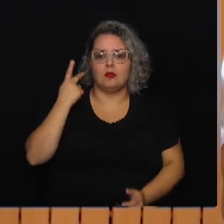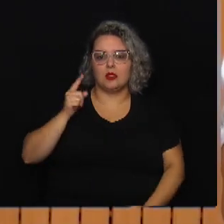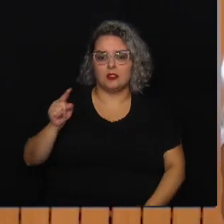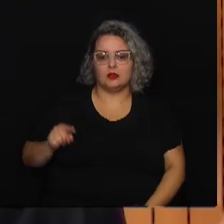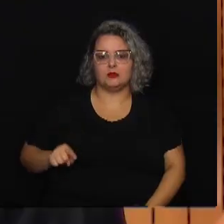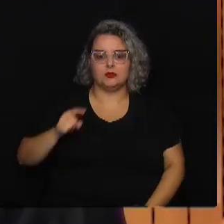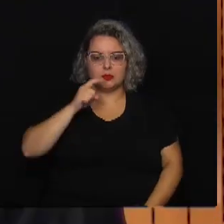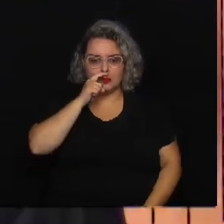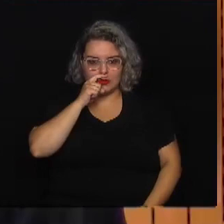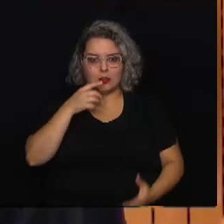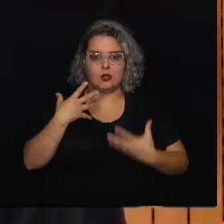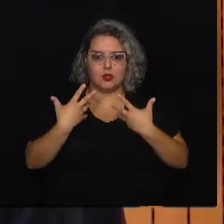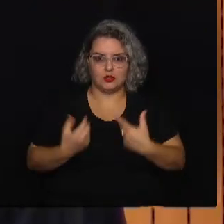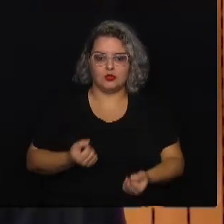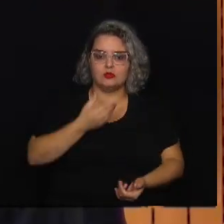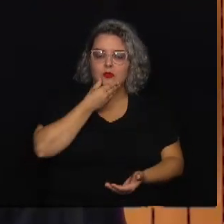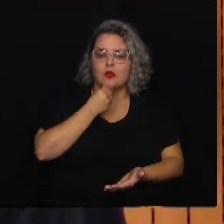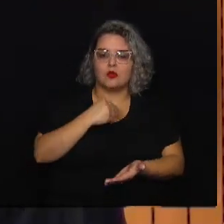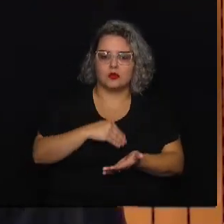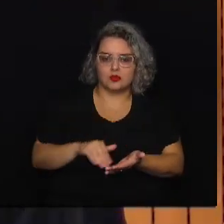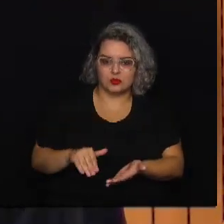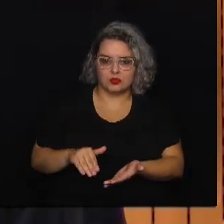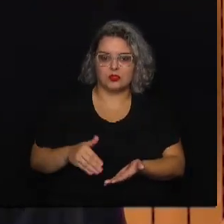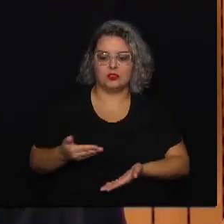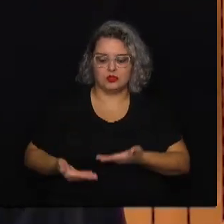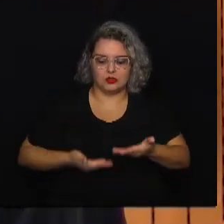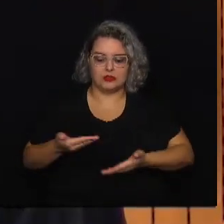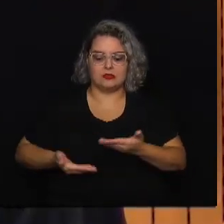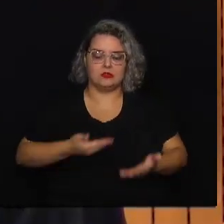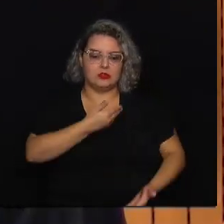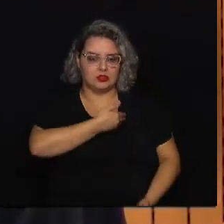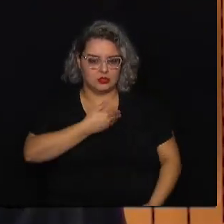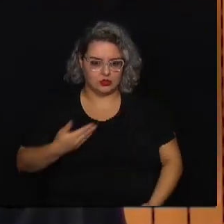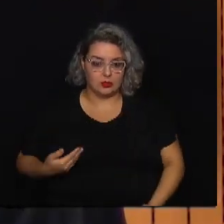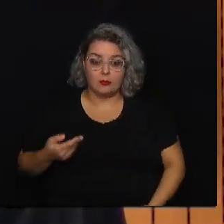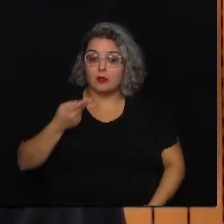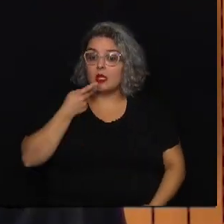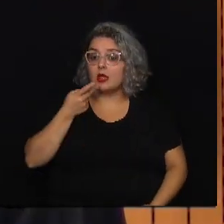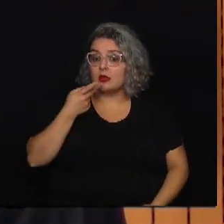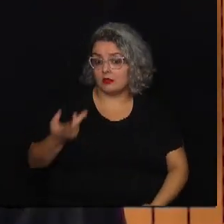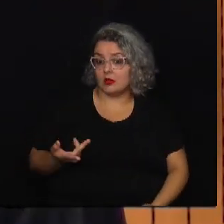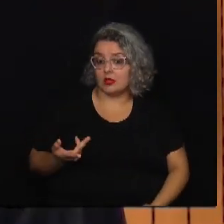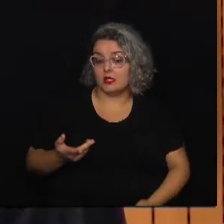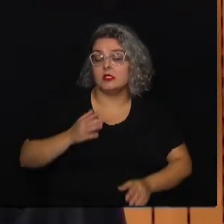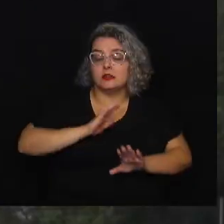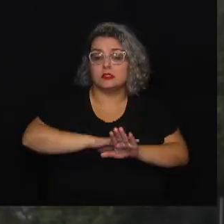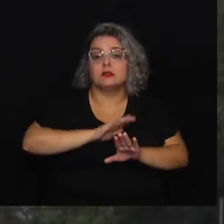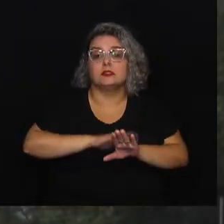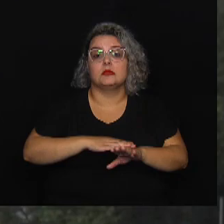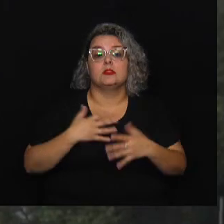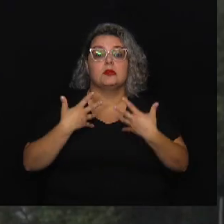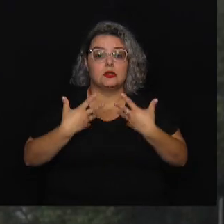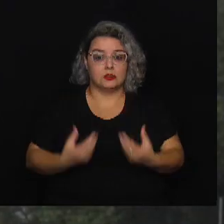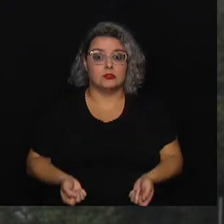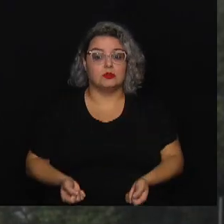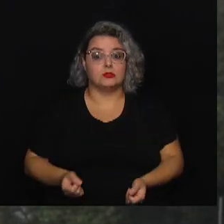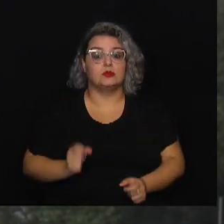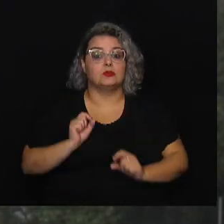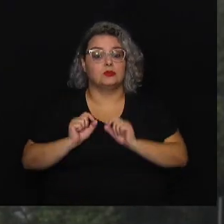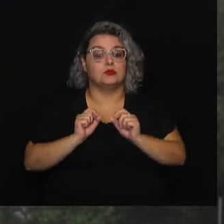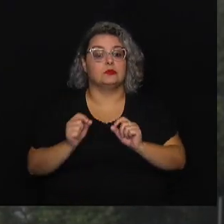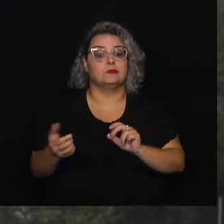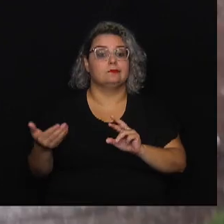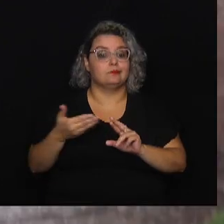Carlos, recebeu o secretário municipal de Serviços Públicos para falar das medidas adotadas referentes às